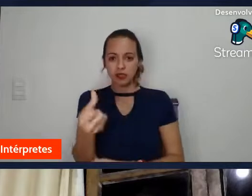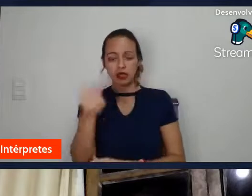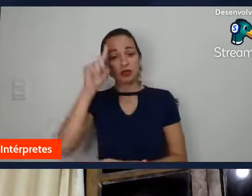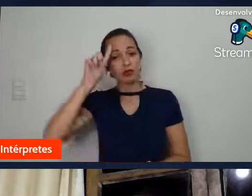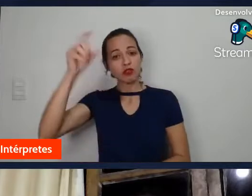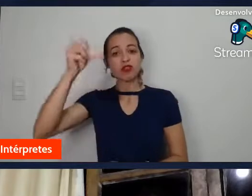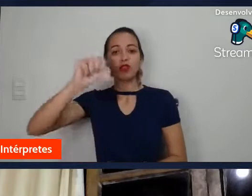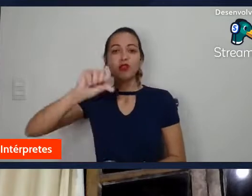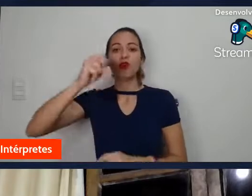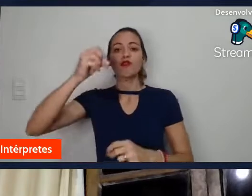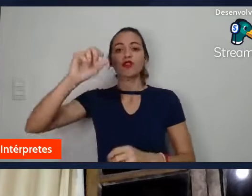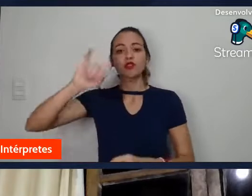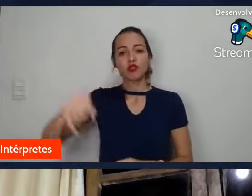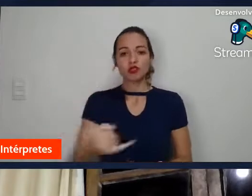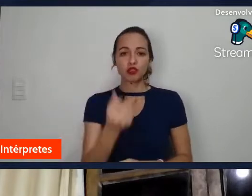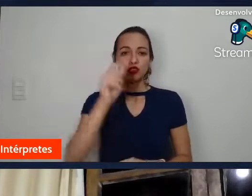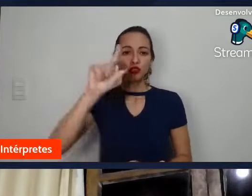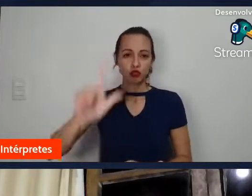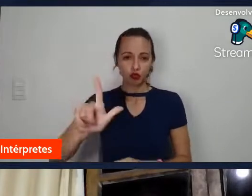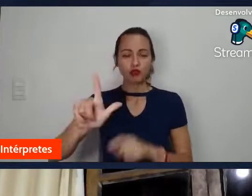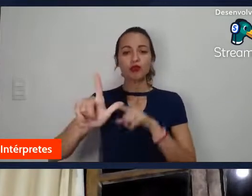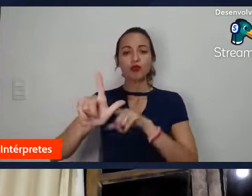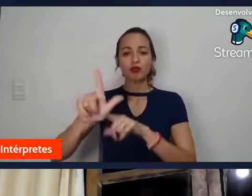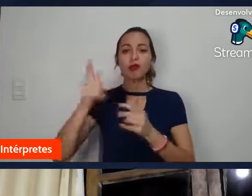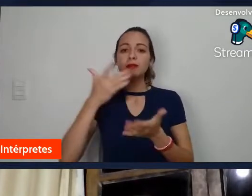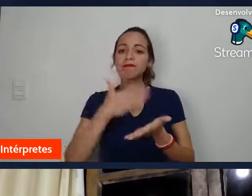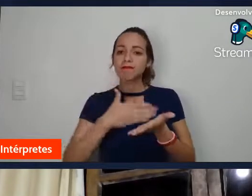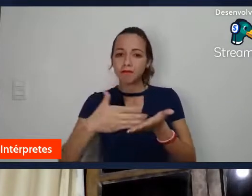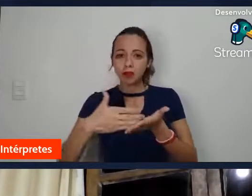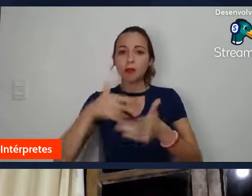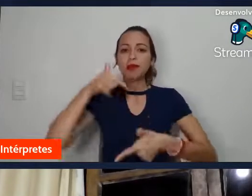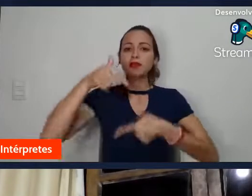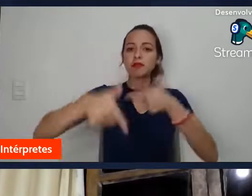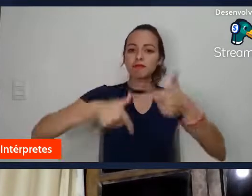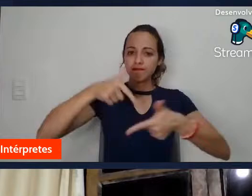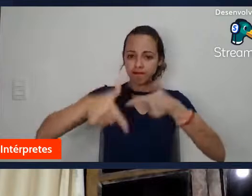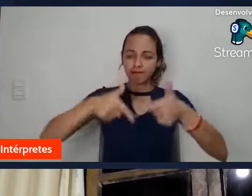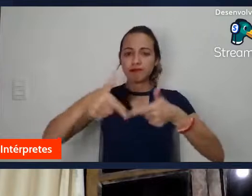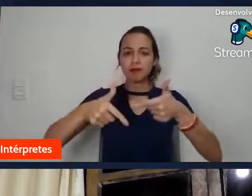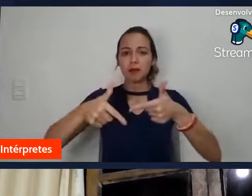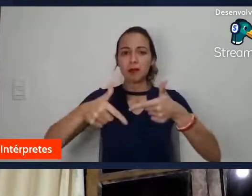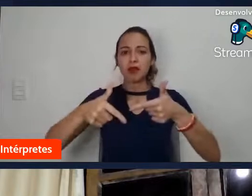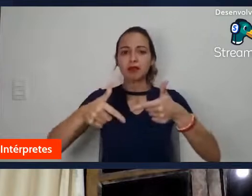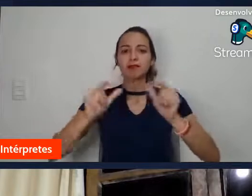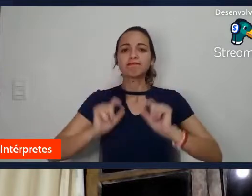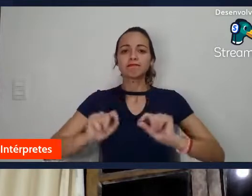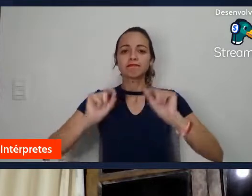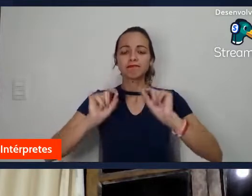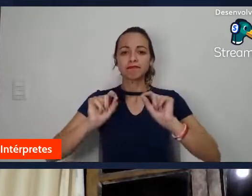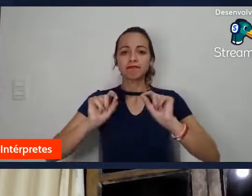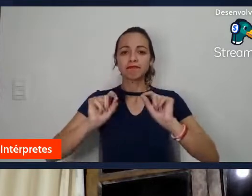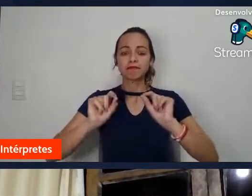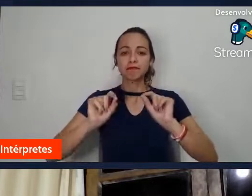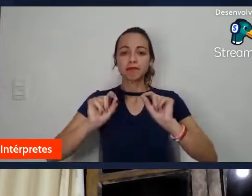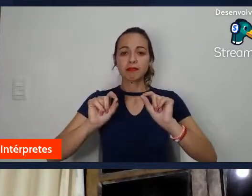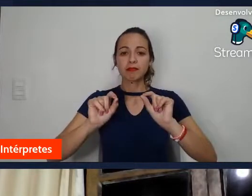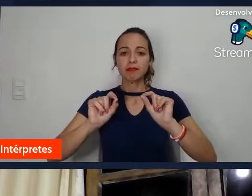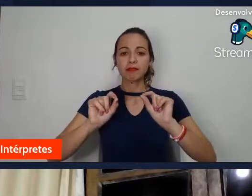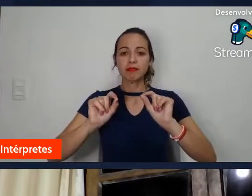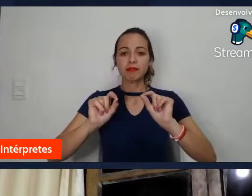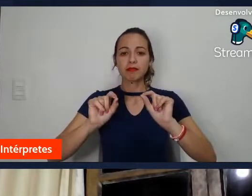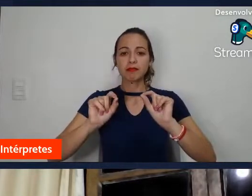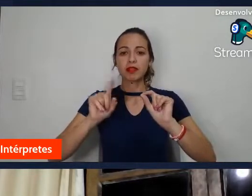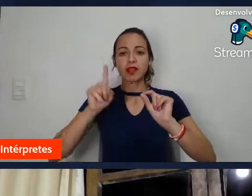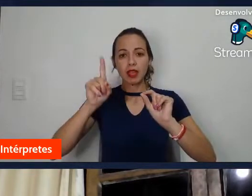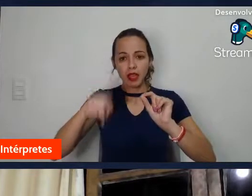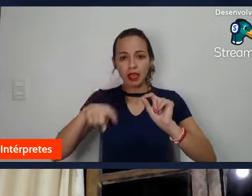junho, a finalização dos trabalhos, onde estaremos também aclamando os delegados